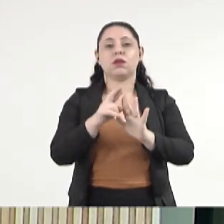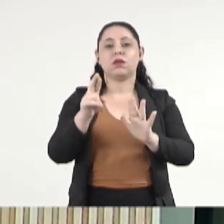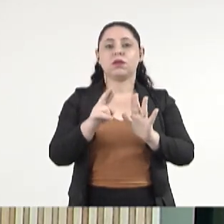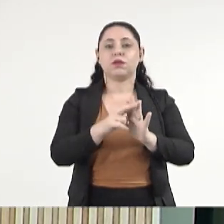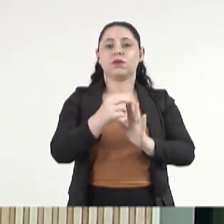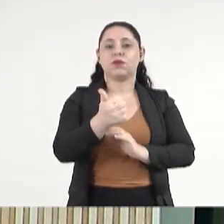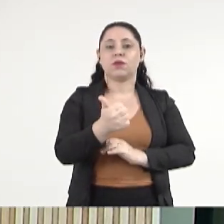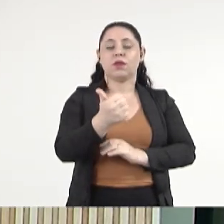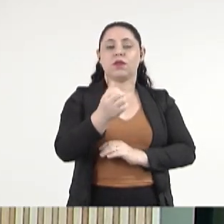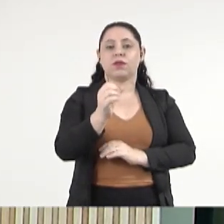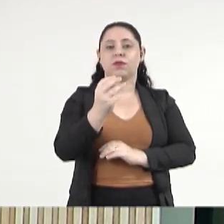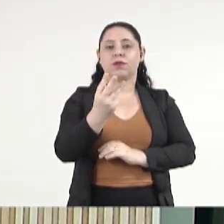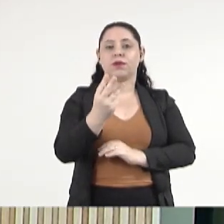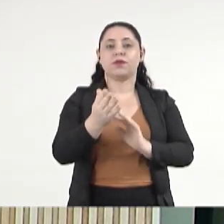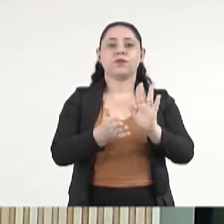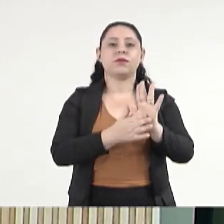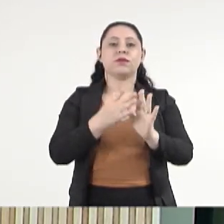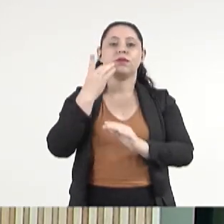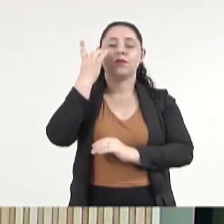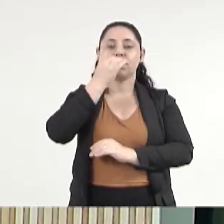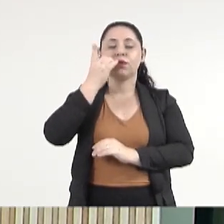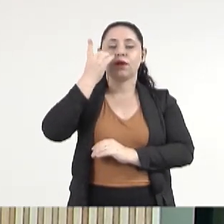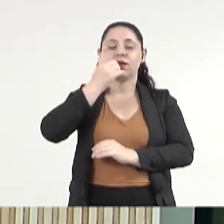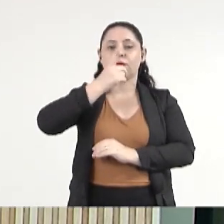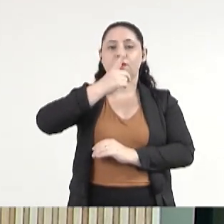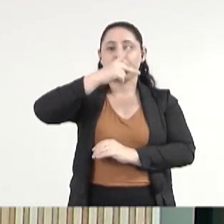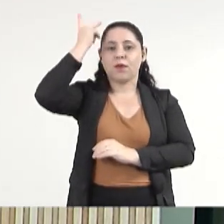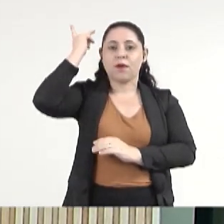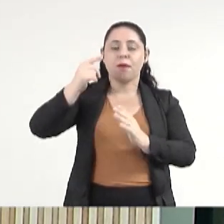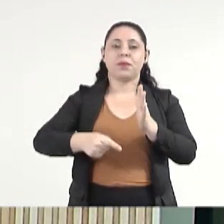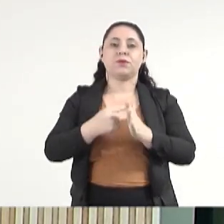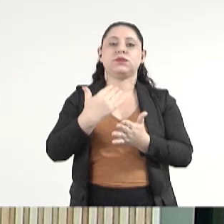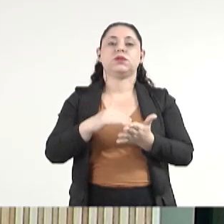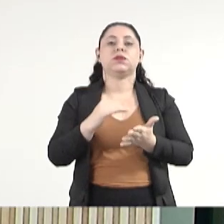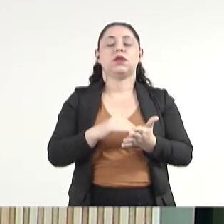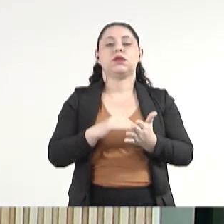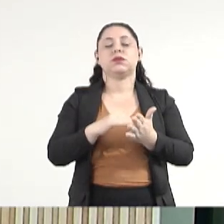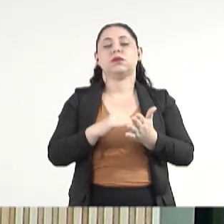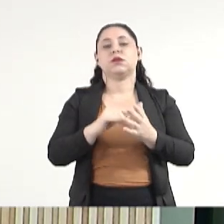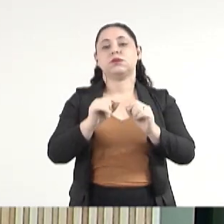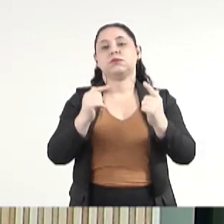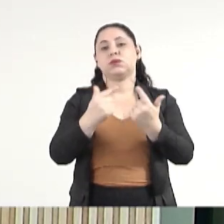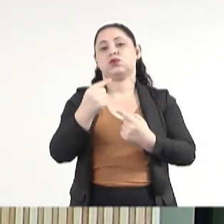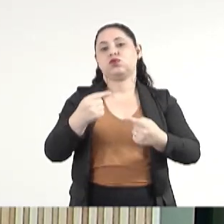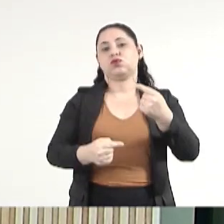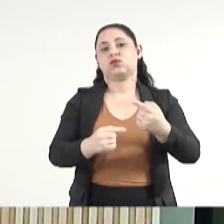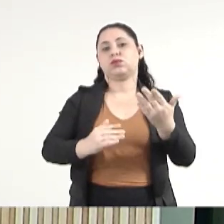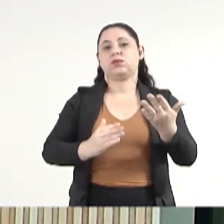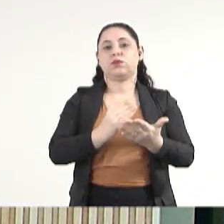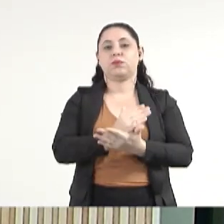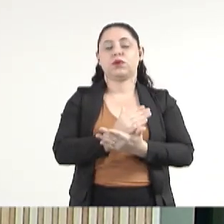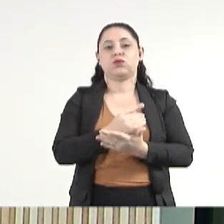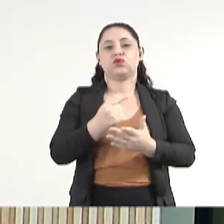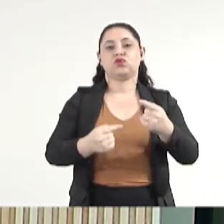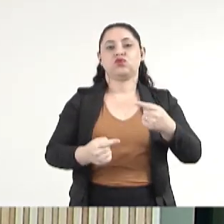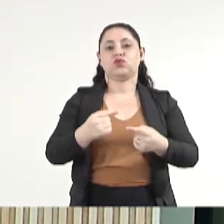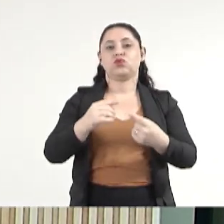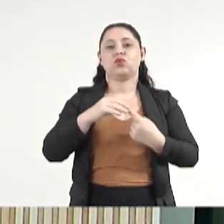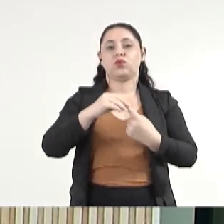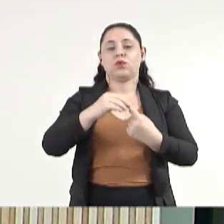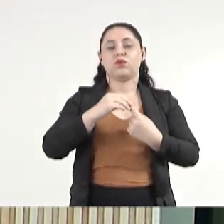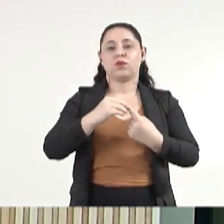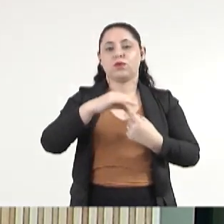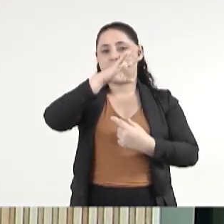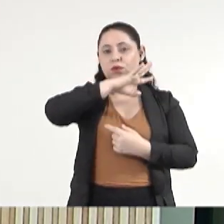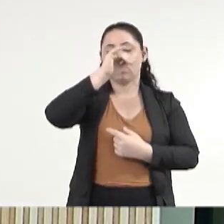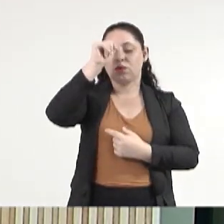de número 113. O autor é o deputado Paulo Correia, primeiro secretário da Casa de Leis. Matéria discutida, votada e aprovada em discussão única,